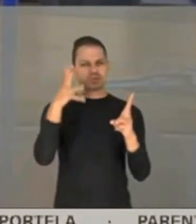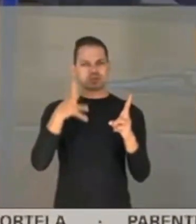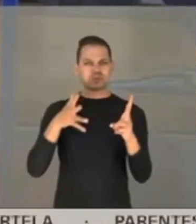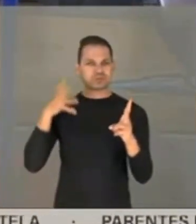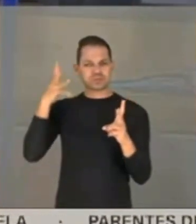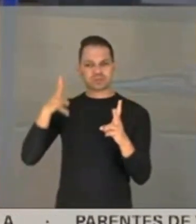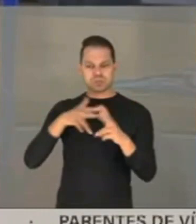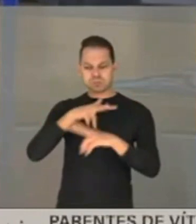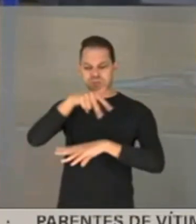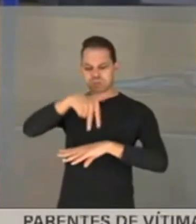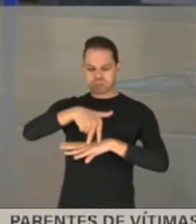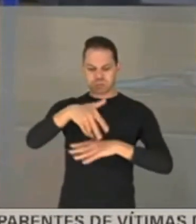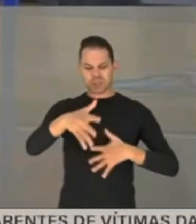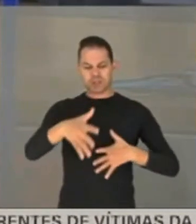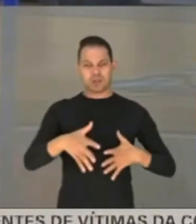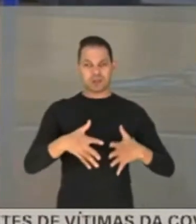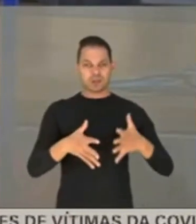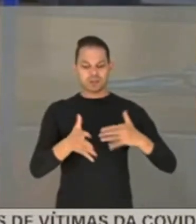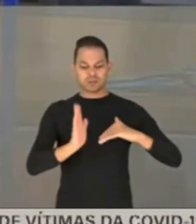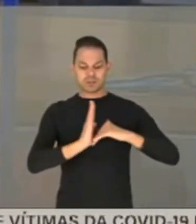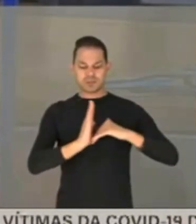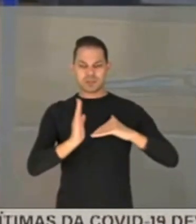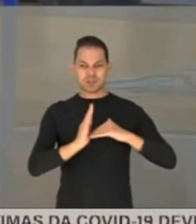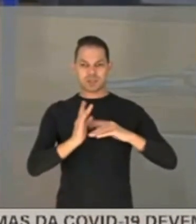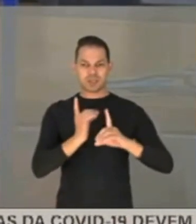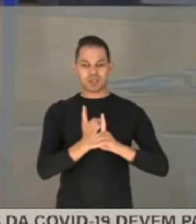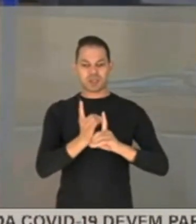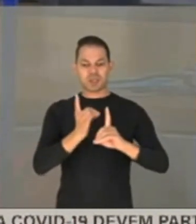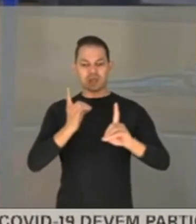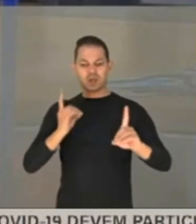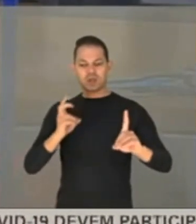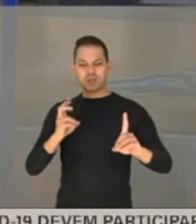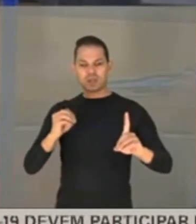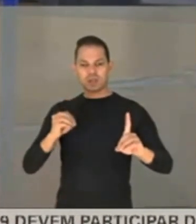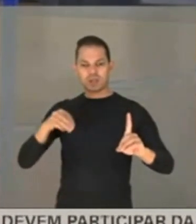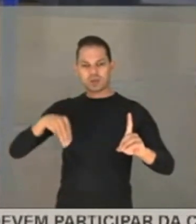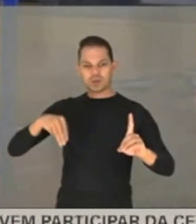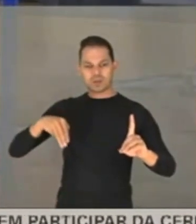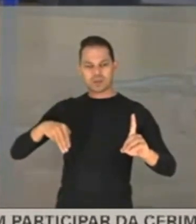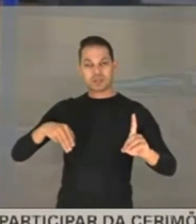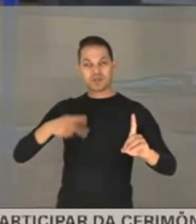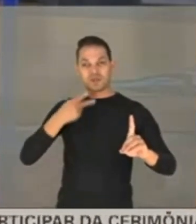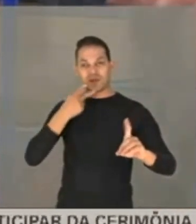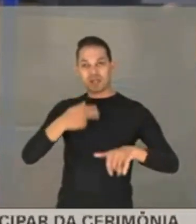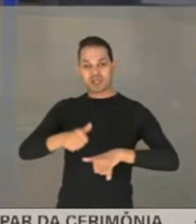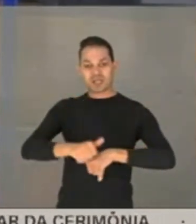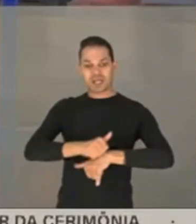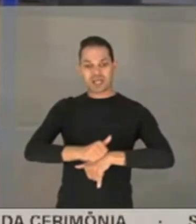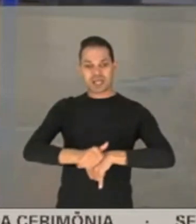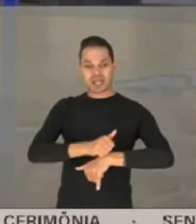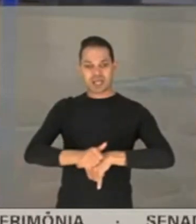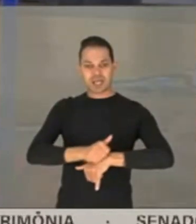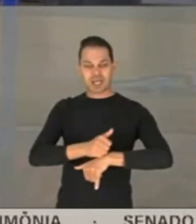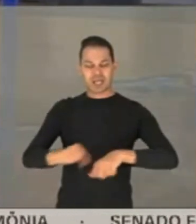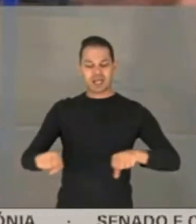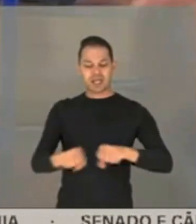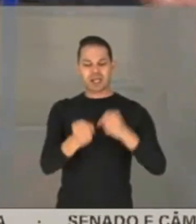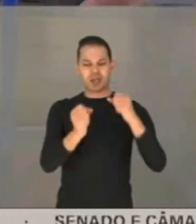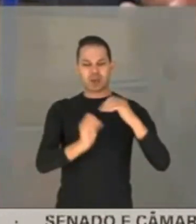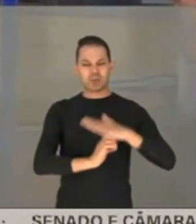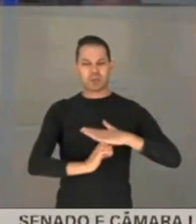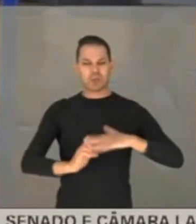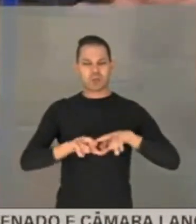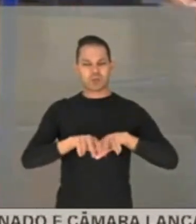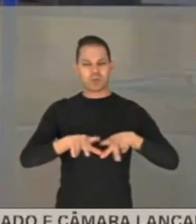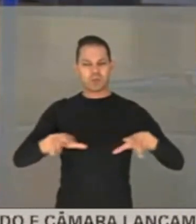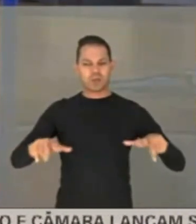naquela tribuna do Senado, que fica a 50 metros daqui, dizendo o seguinte, que a Lava Jato quebrou empreiteiras, que